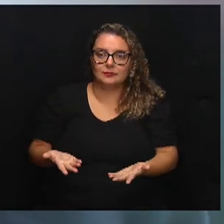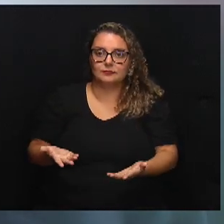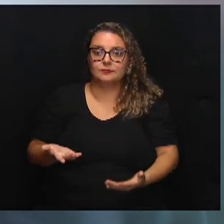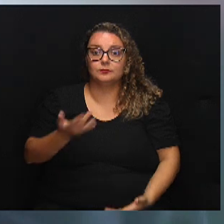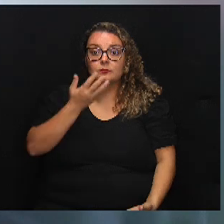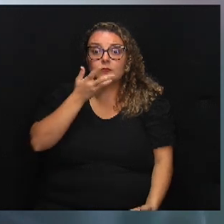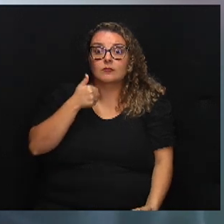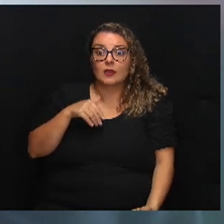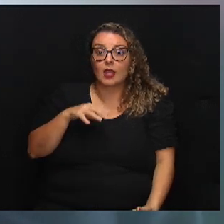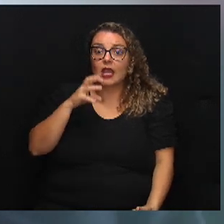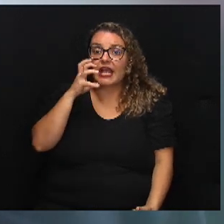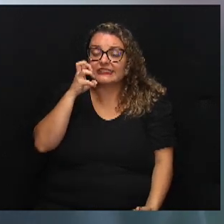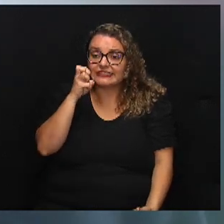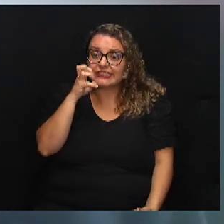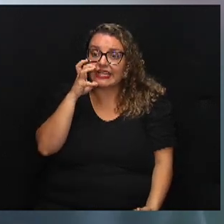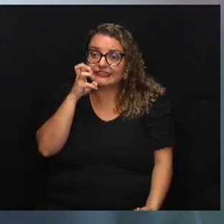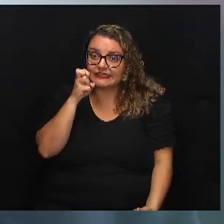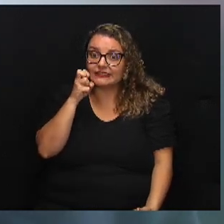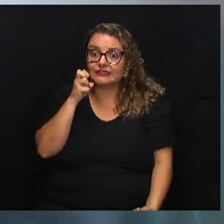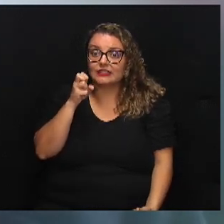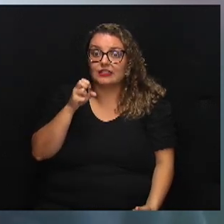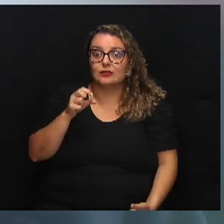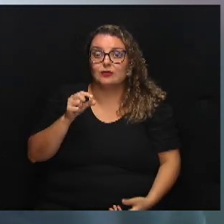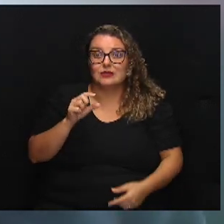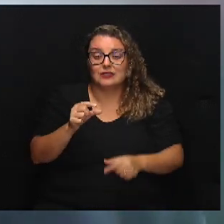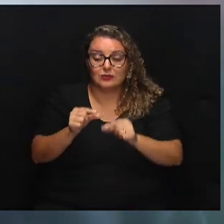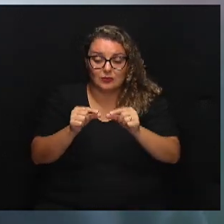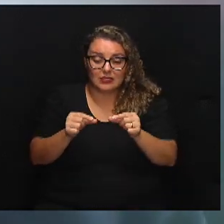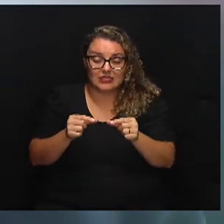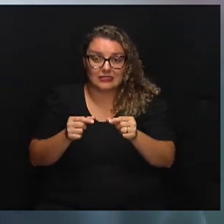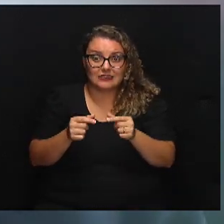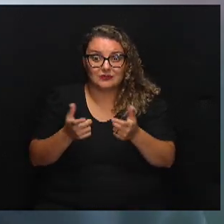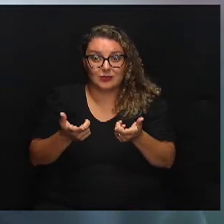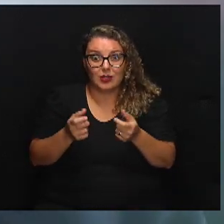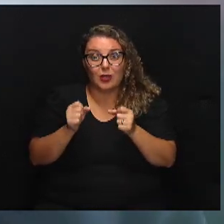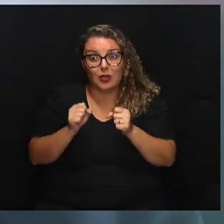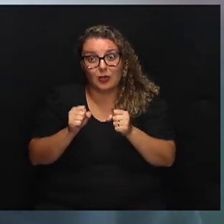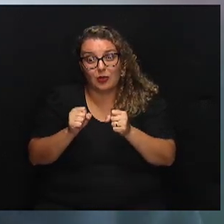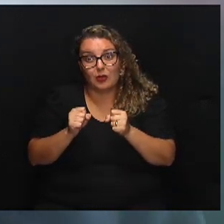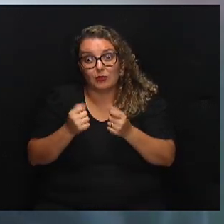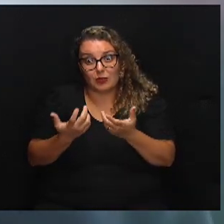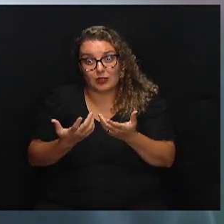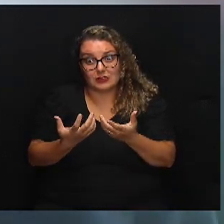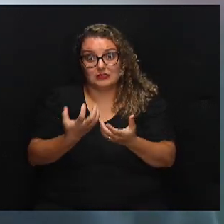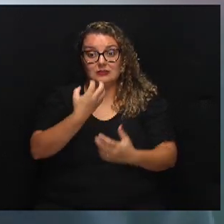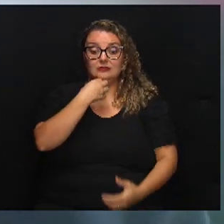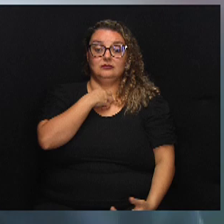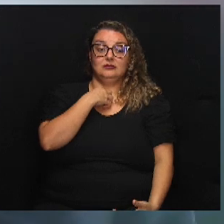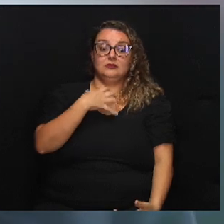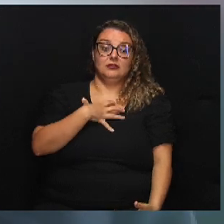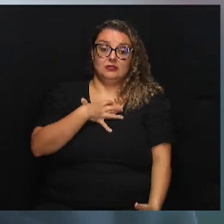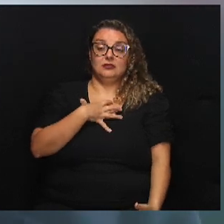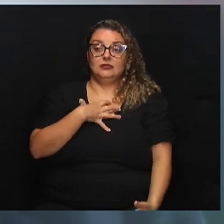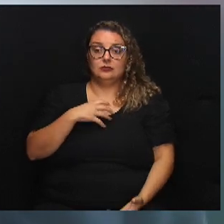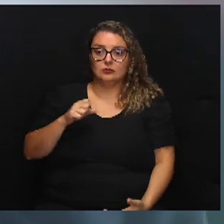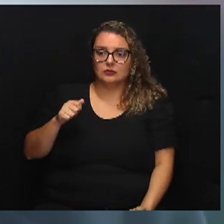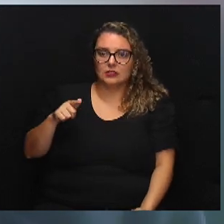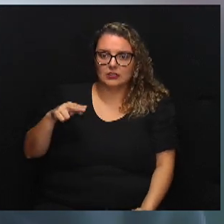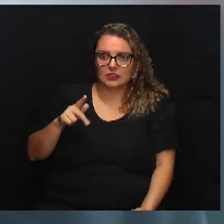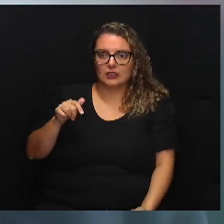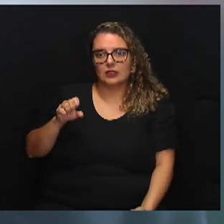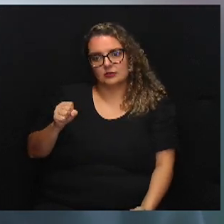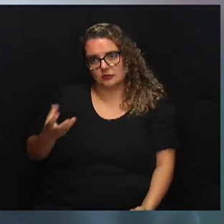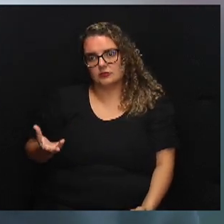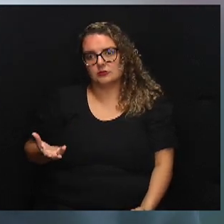com esses alimentos mais pedaçudos, essa criança pode eventualmente ela ter algum engasgo, alguma coisa,